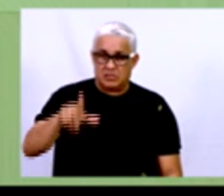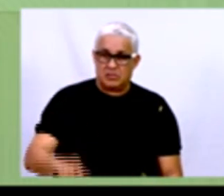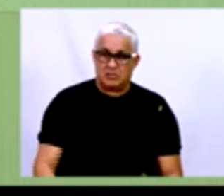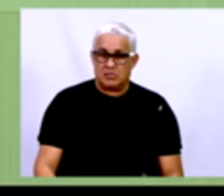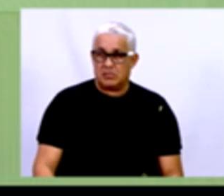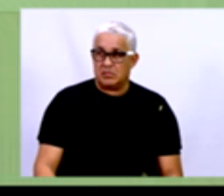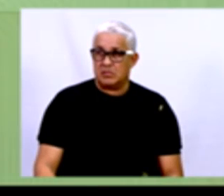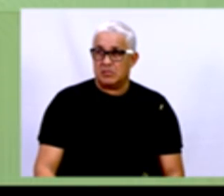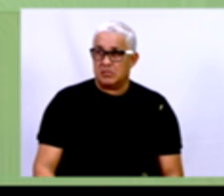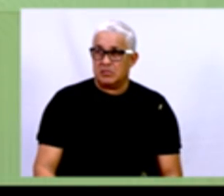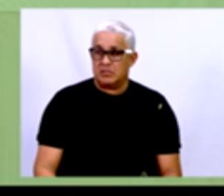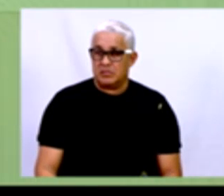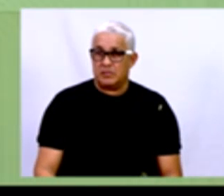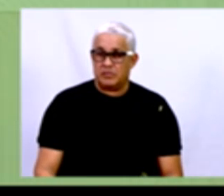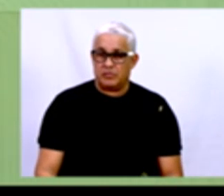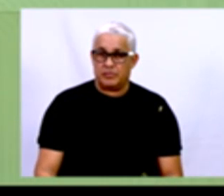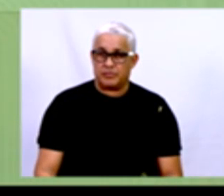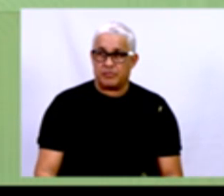não é? Vamos para o